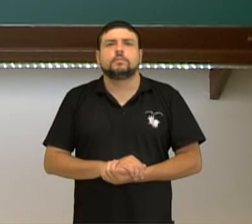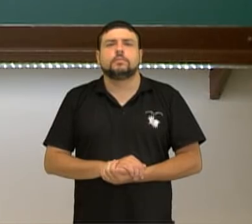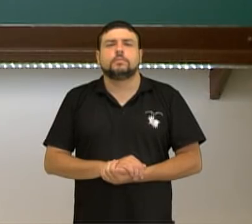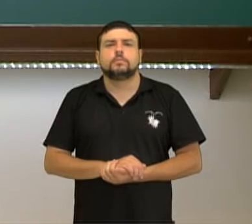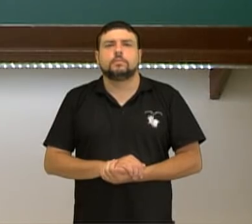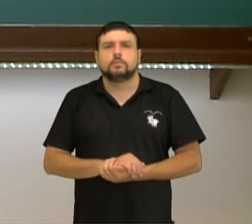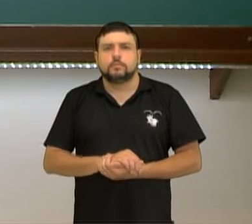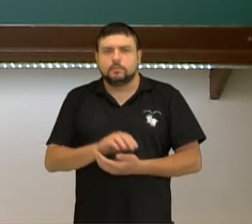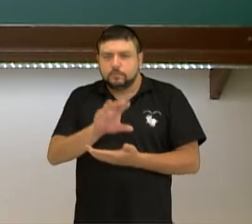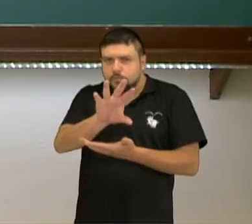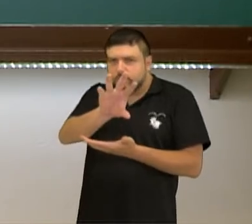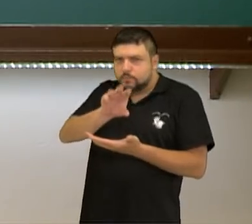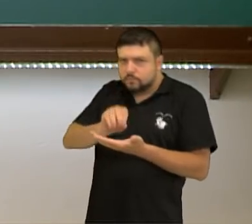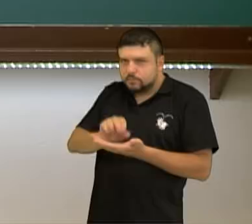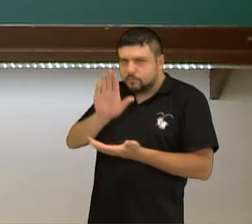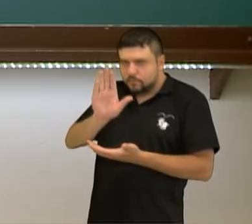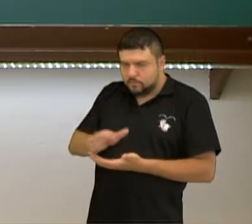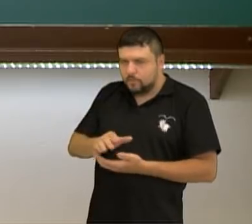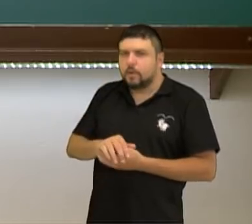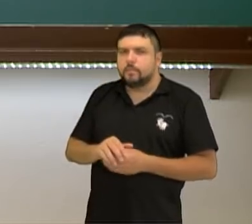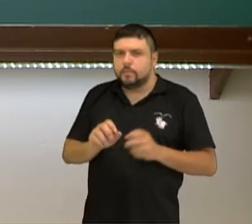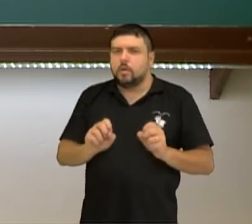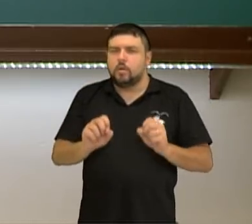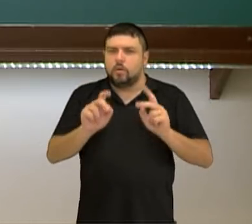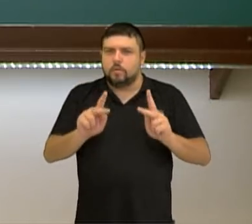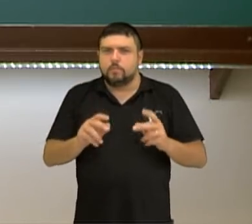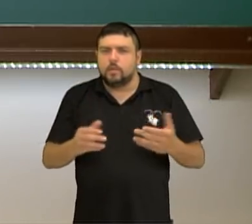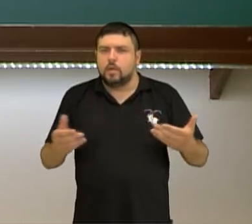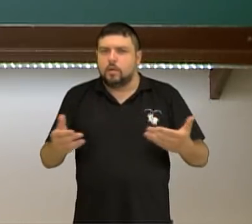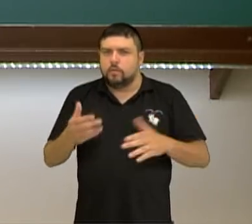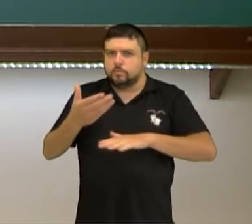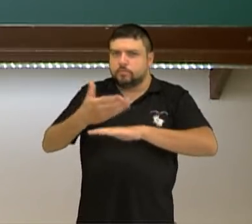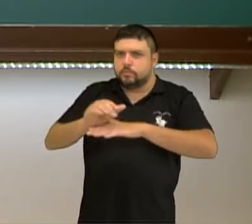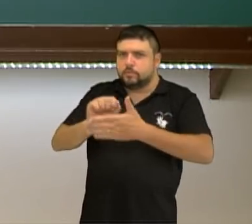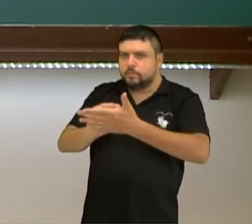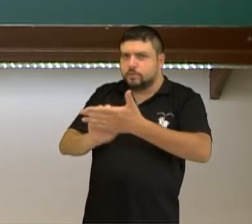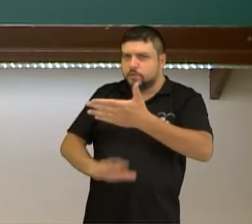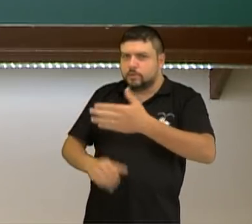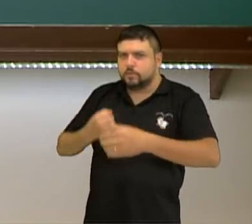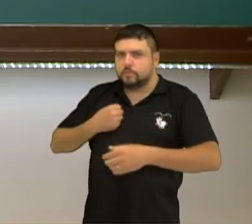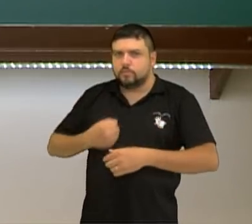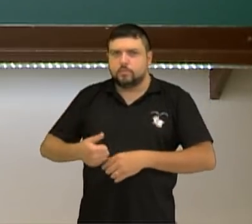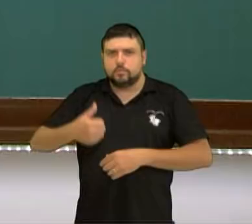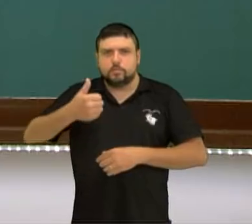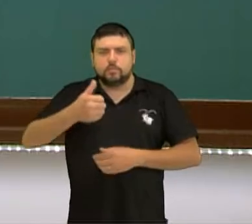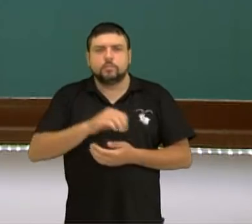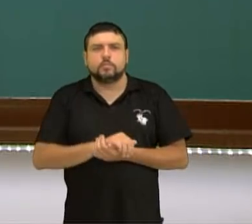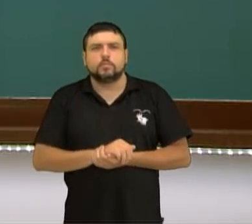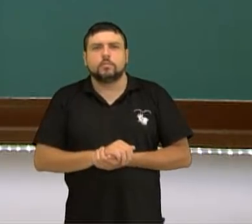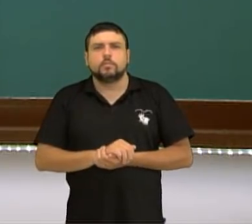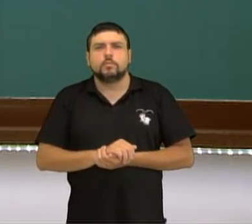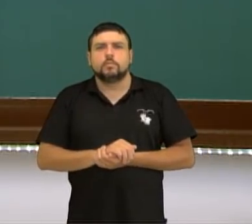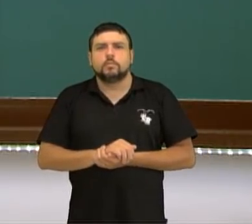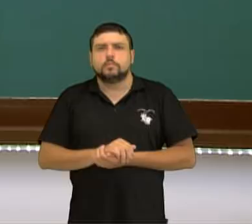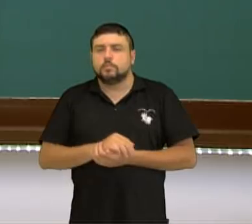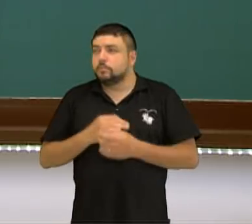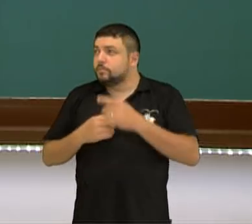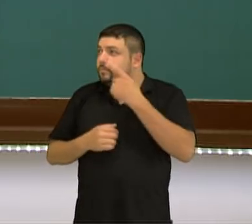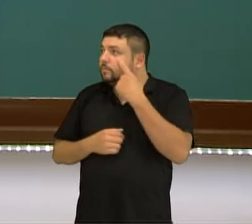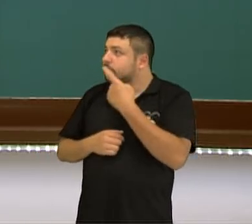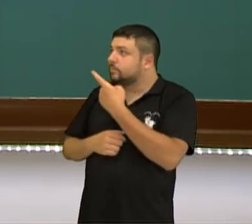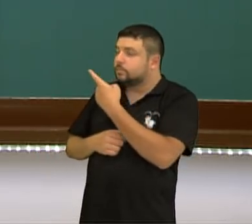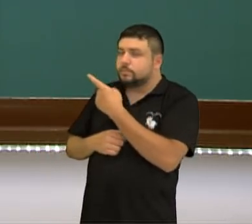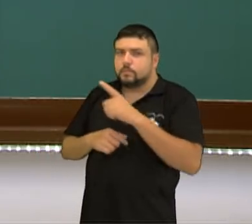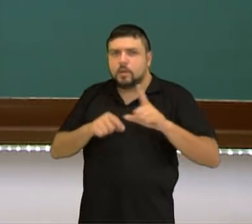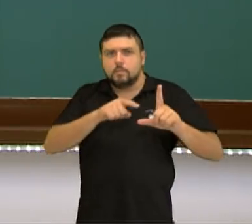Anotou direitinho? Então vamos usar esse conceito para resolver o nosso exercício 1. O gráfico a seguir representa a